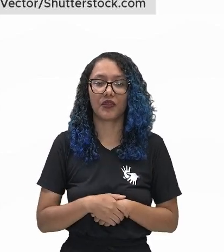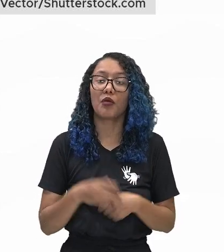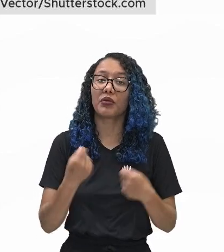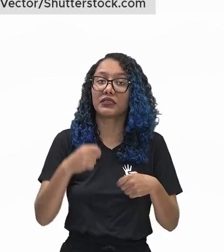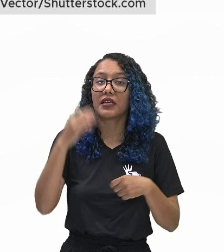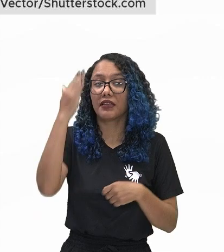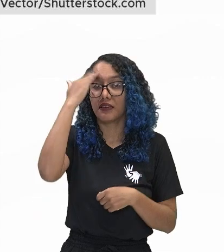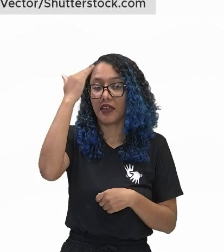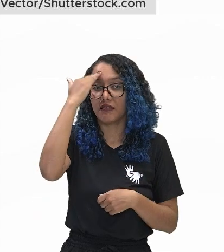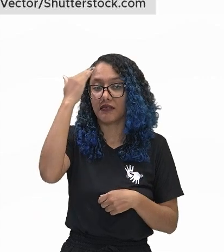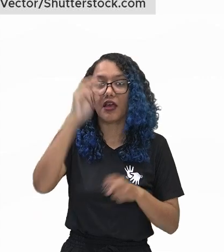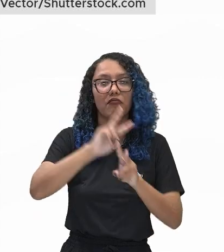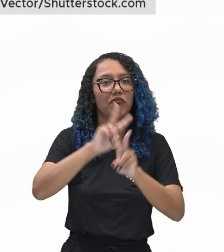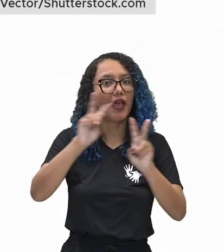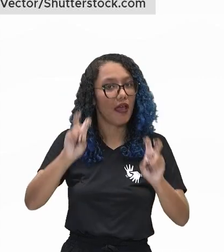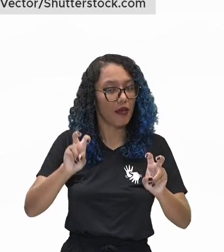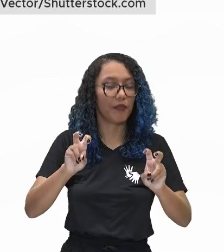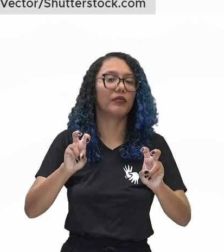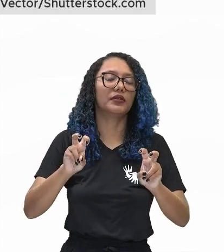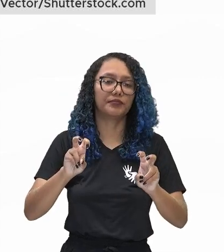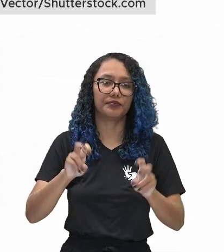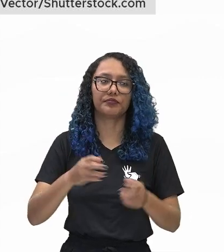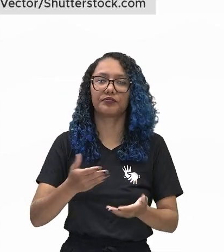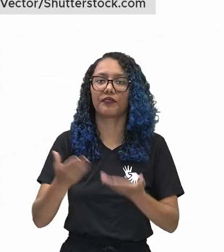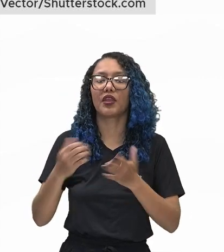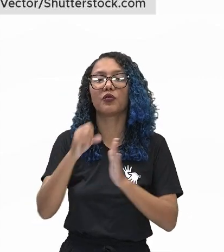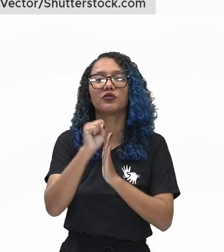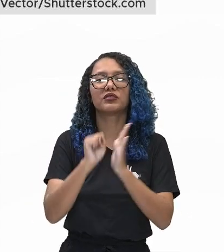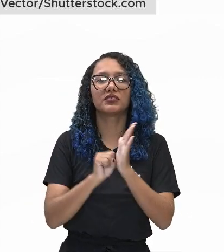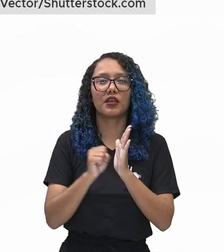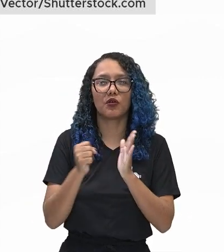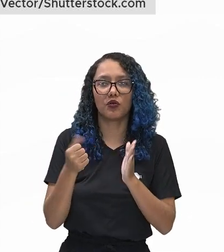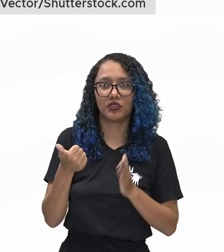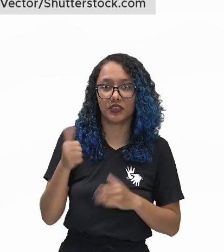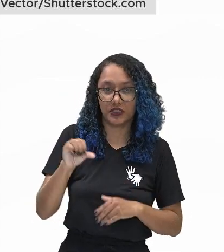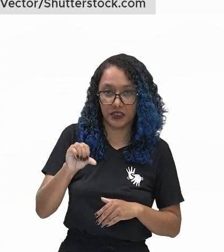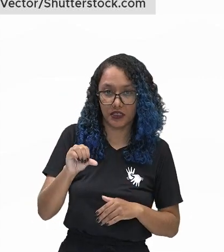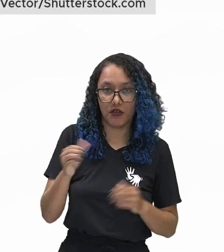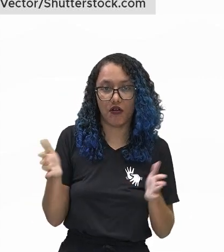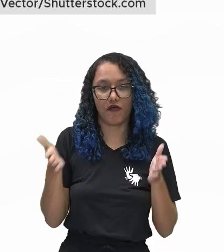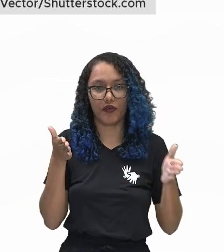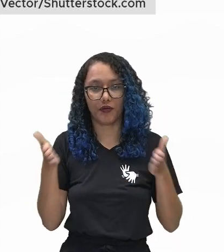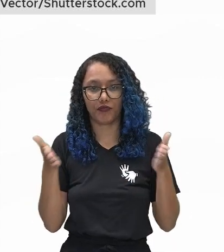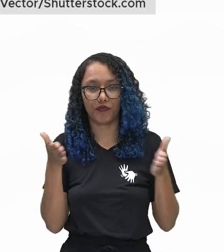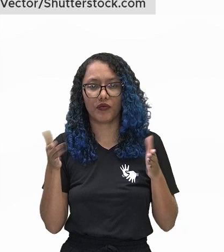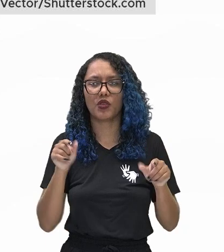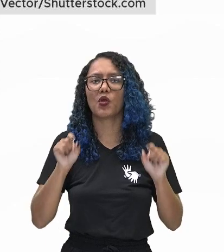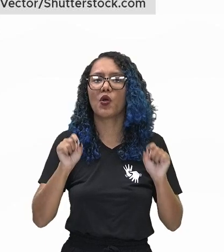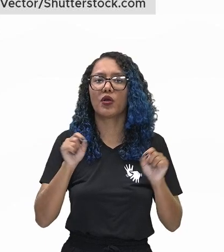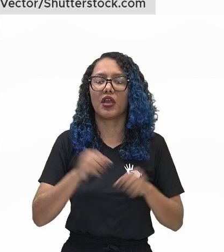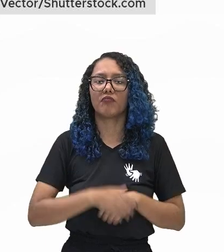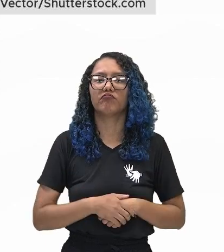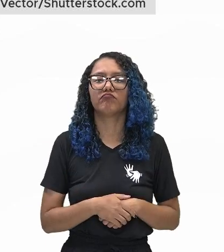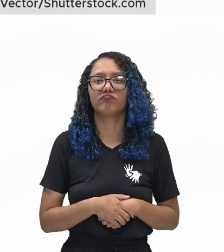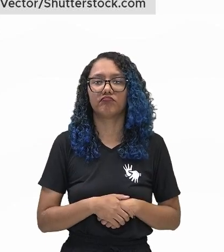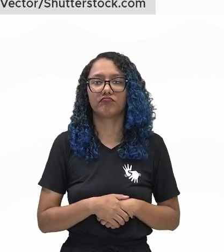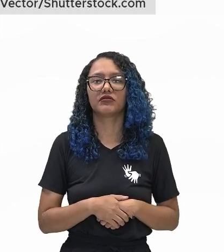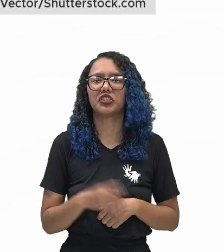esse assunto, tá bom? Olha só, século XIX, nós vivíamos um século de grandes